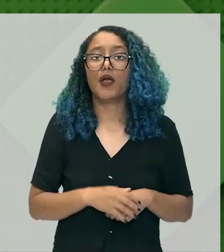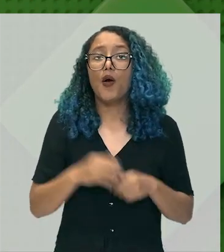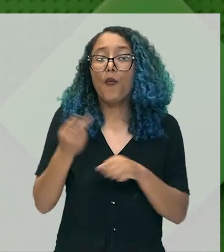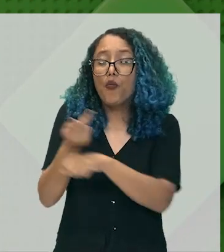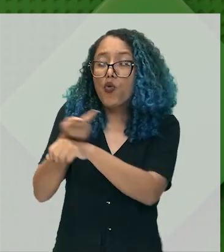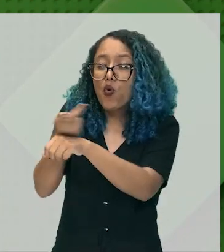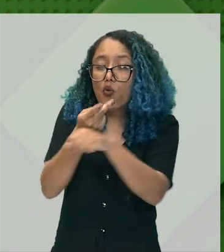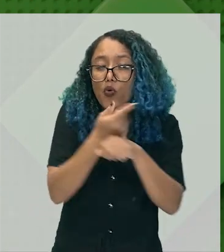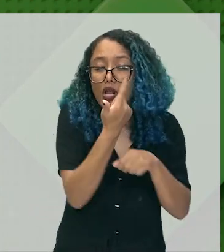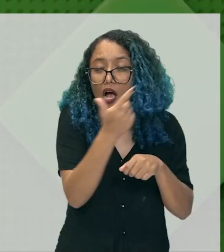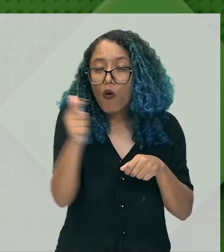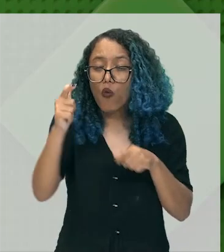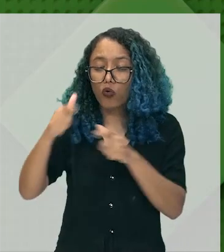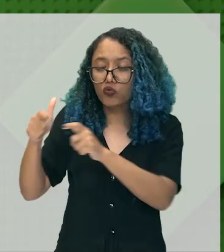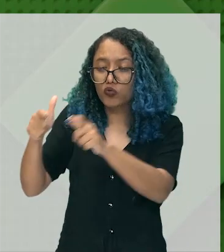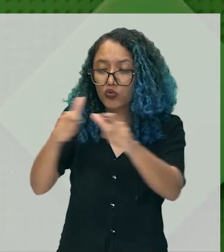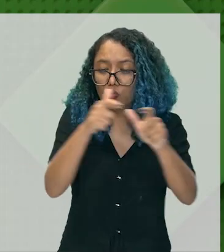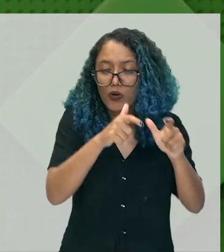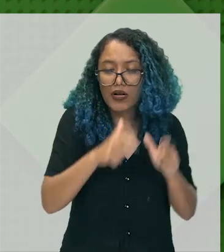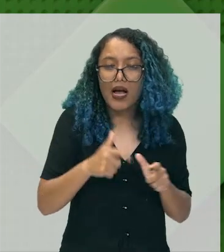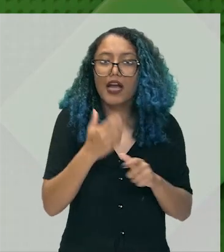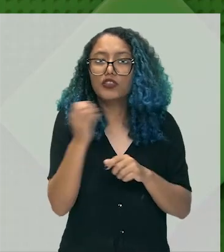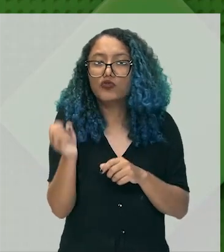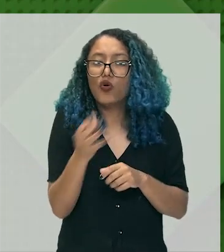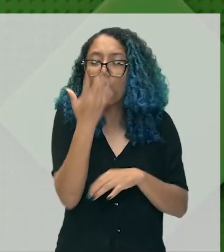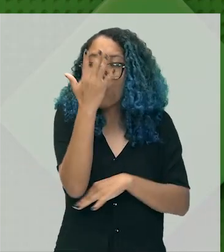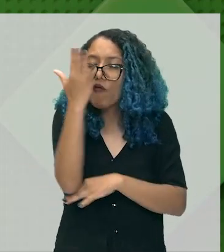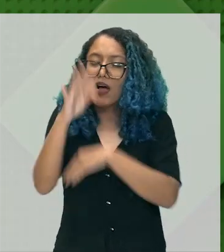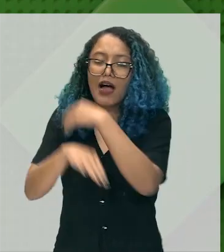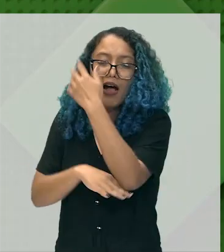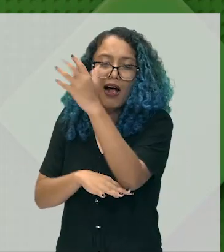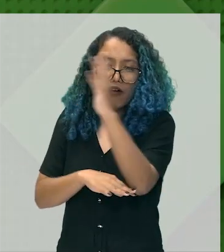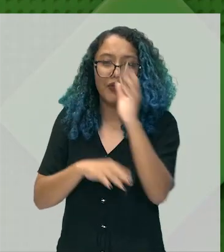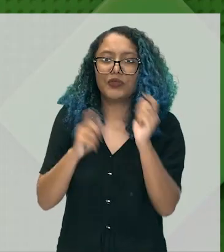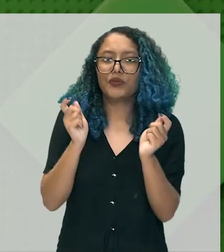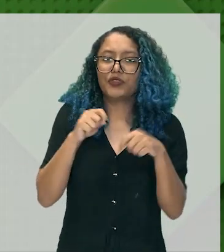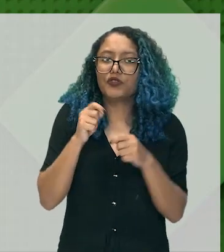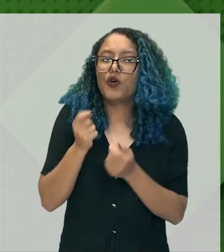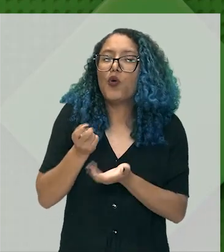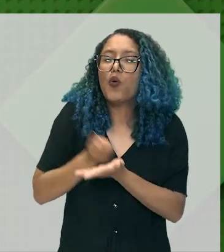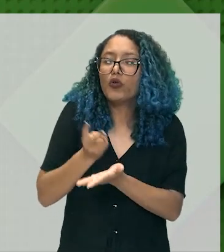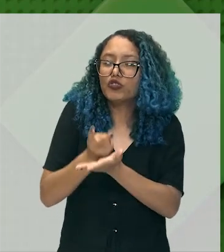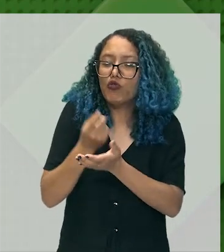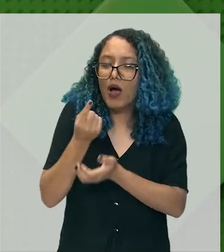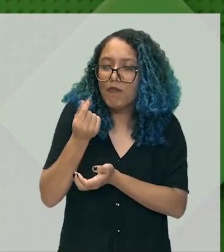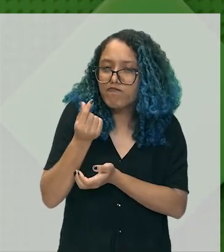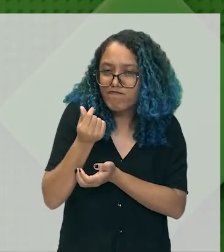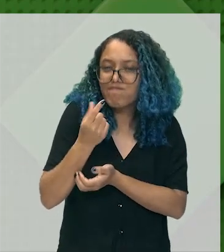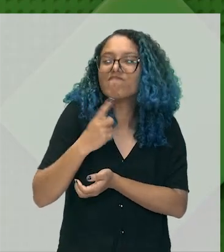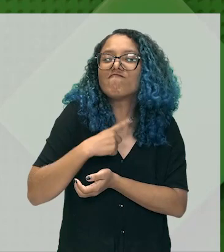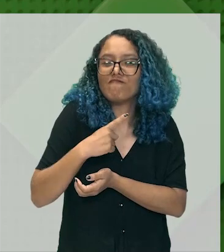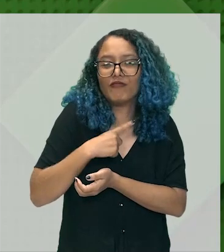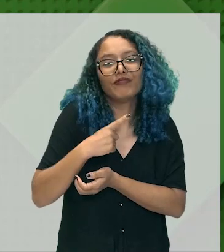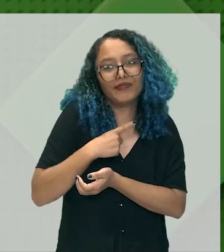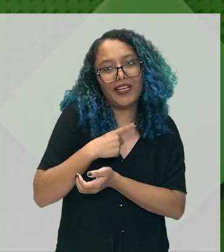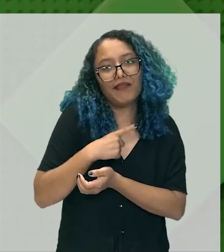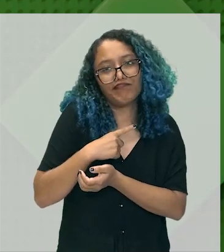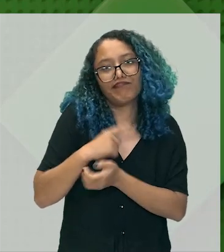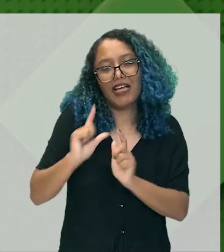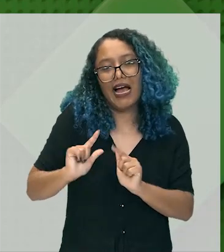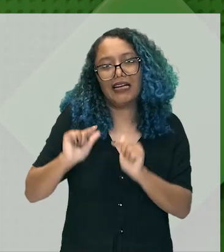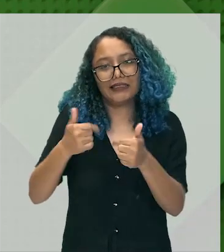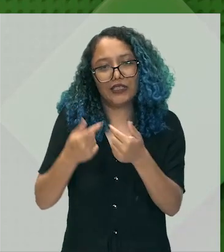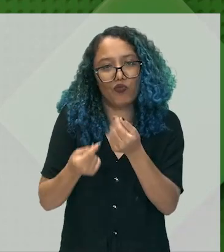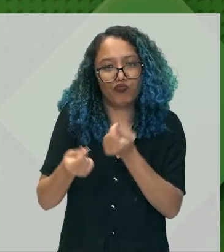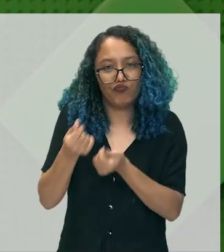novas áreas para que possa continuar mantendo, né, ali, ó, a atividade